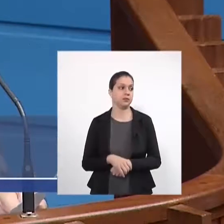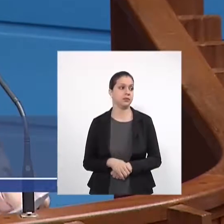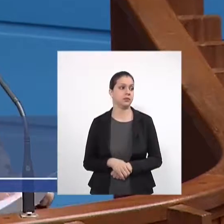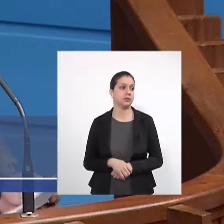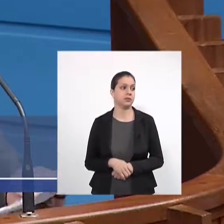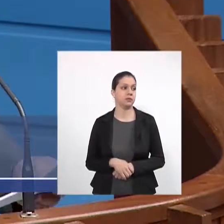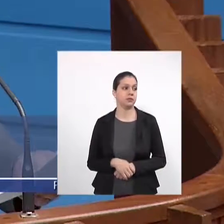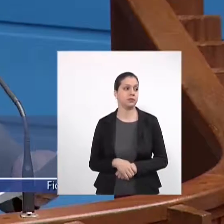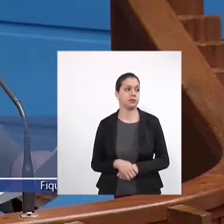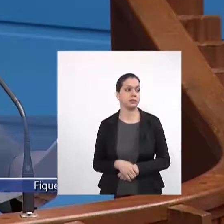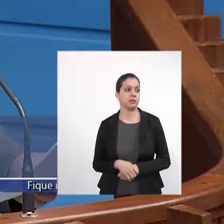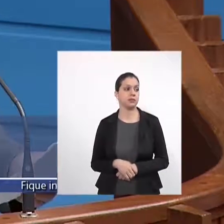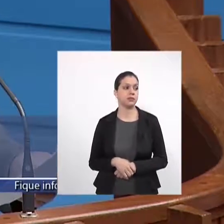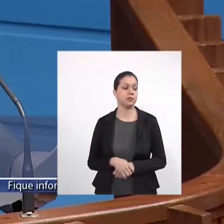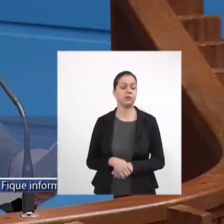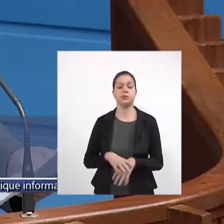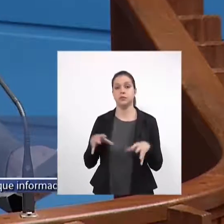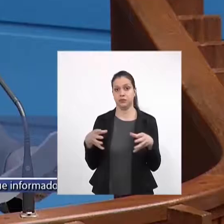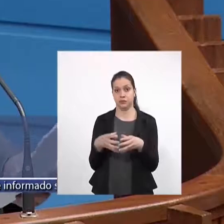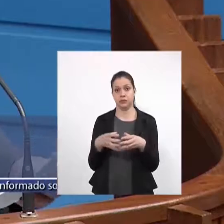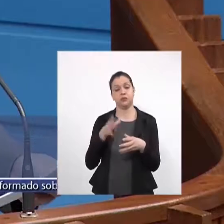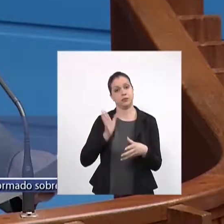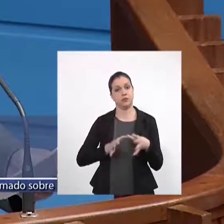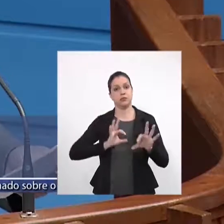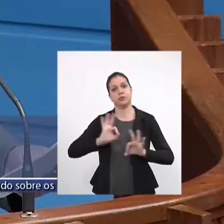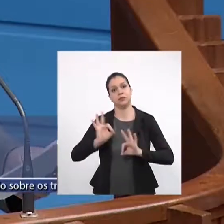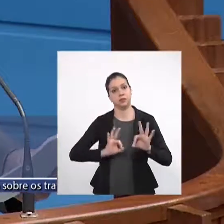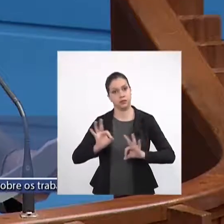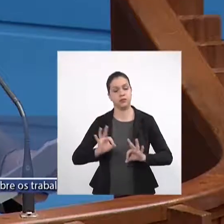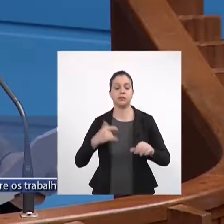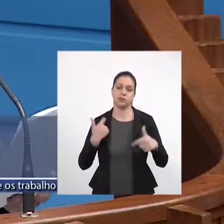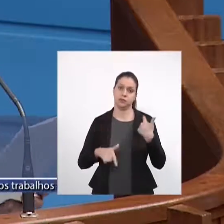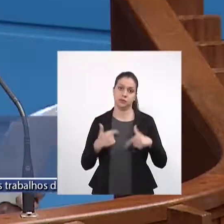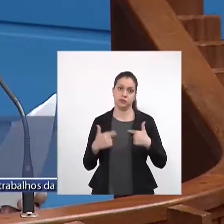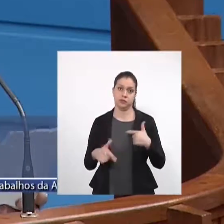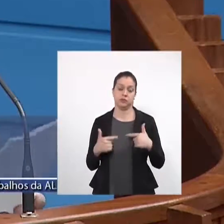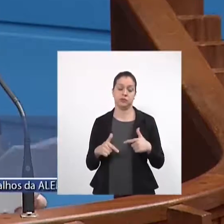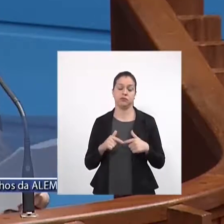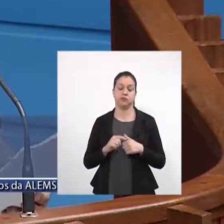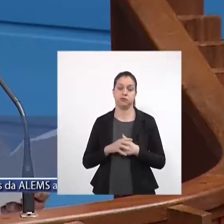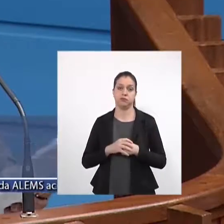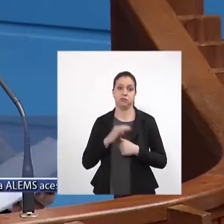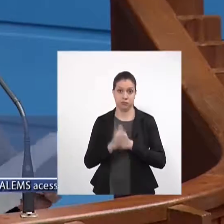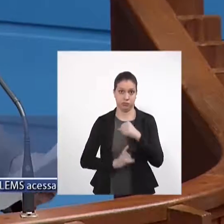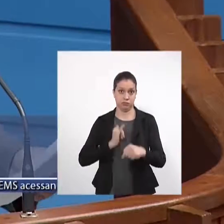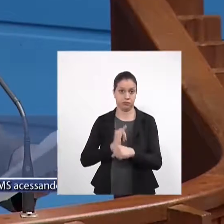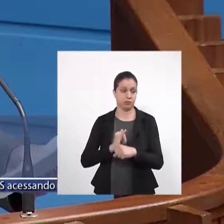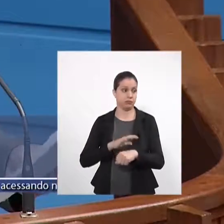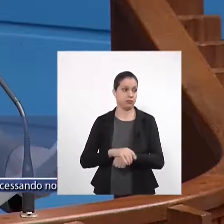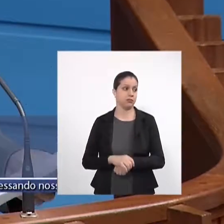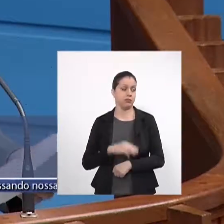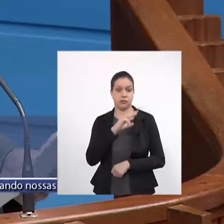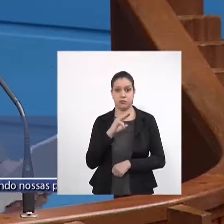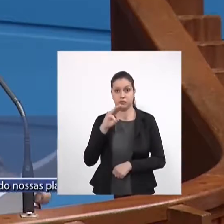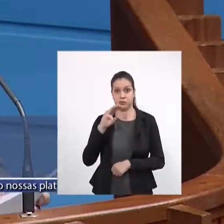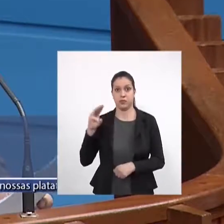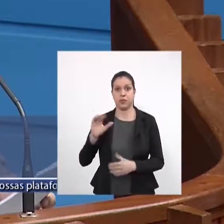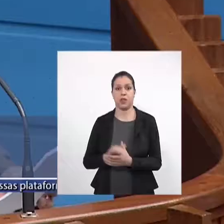Progresso já vinha exercitando há algum tempo. Pois bem, isso nos remete